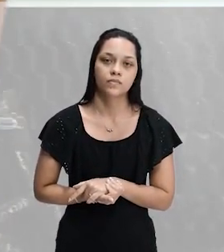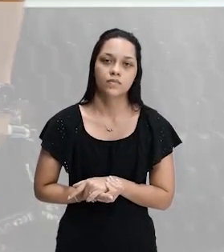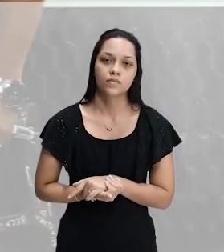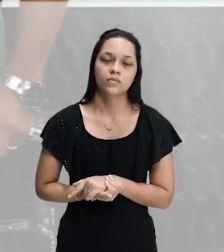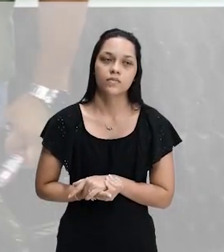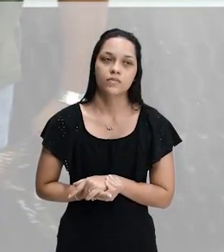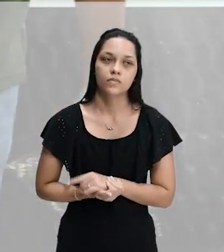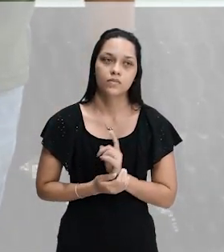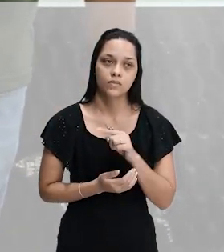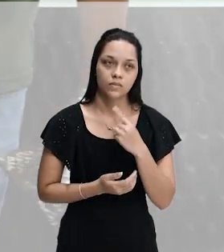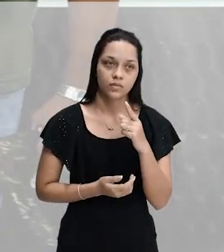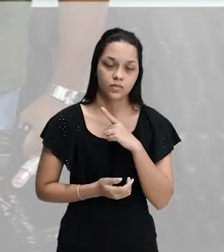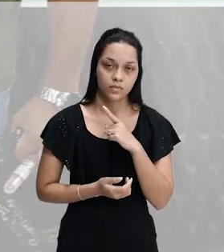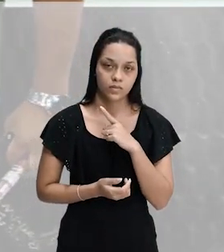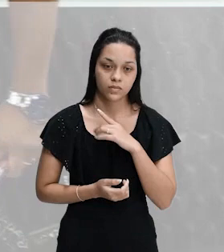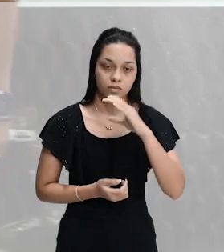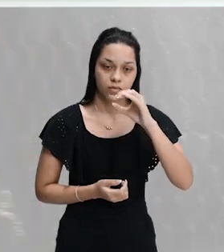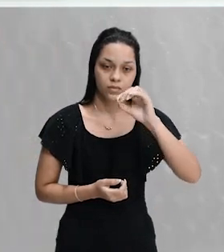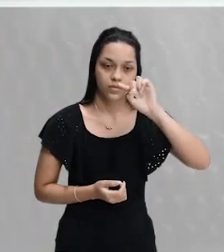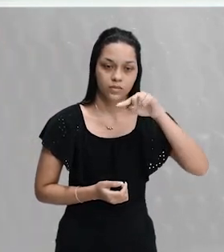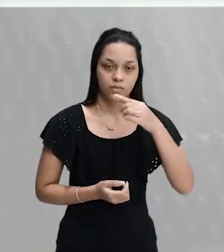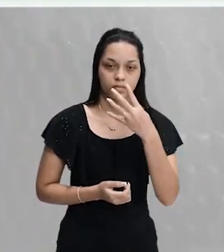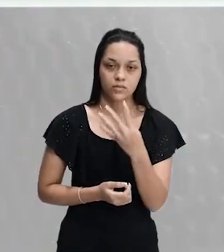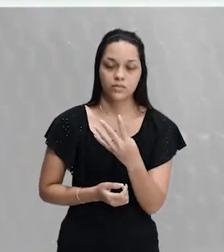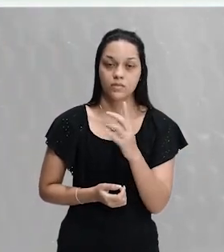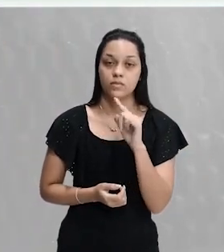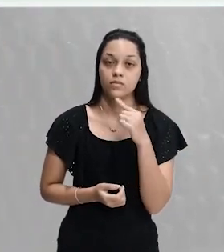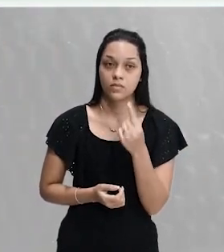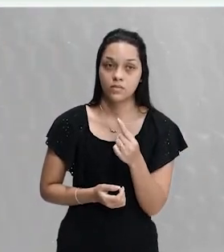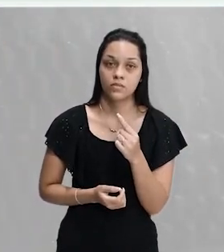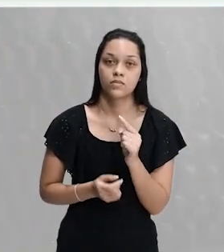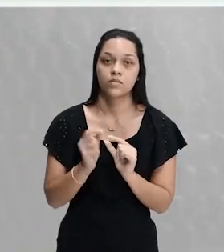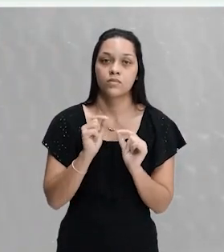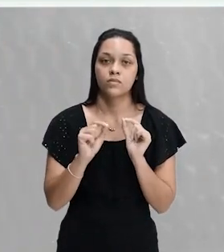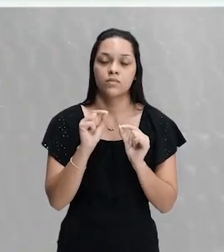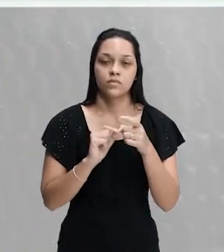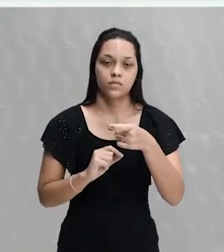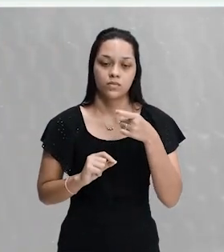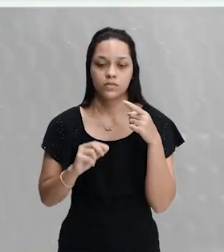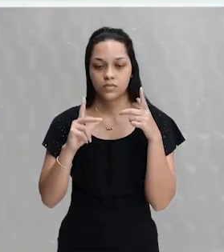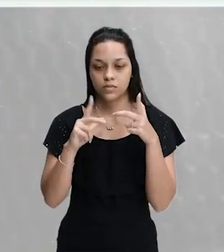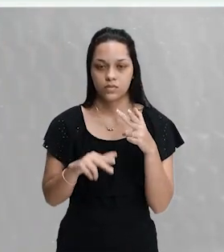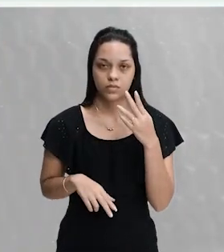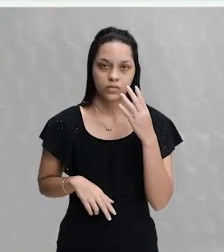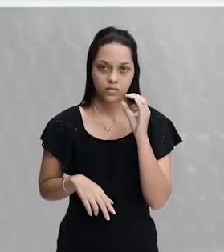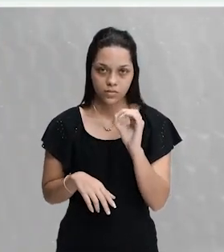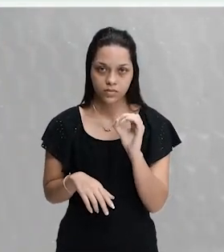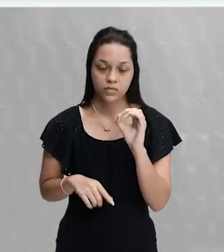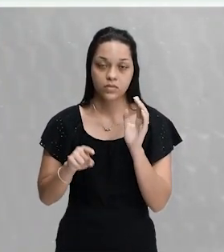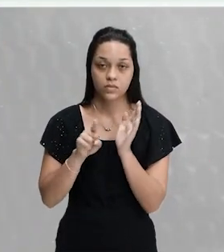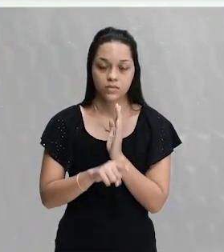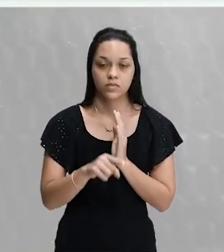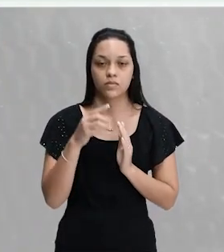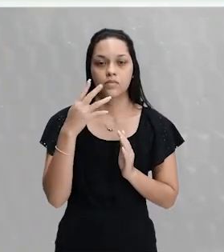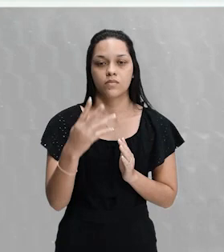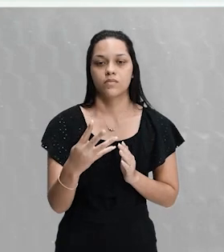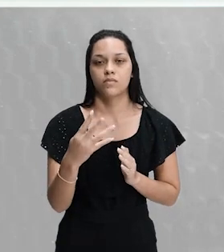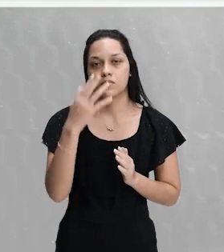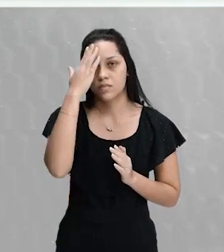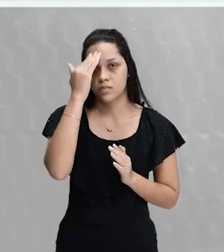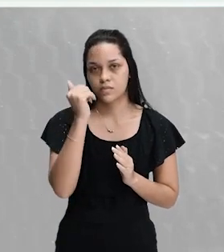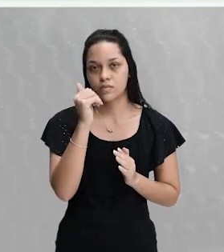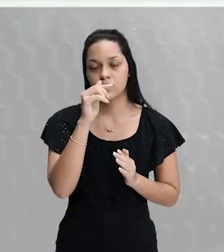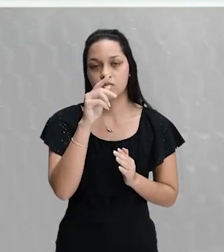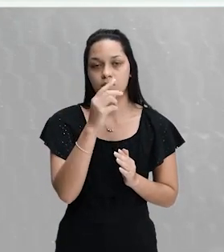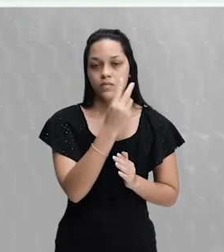Depois nós temos o ponto 0 e menos 4. Nesse aqui, pessoal, o x que é 0 e o y é menos 4. Você sabe que no par ordenado